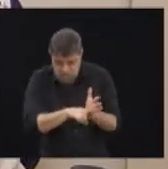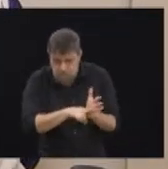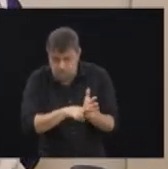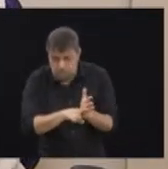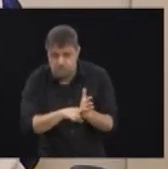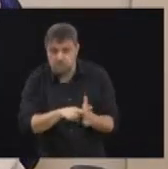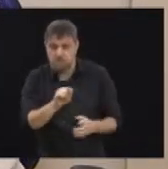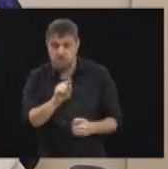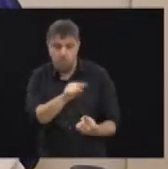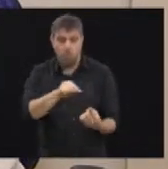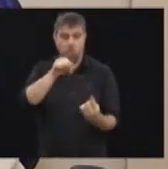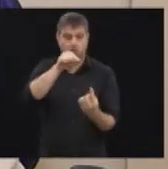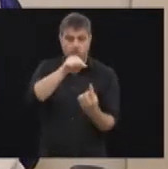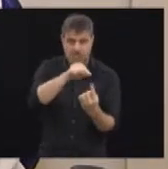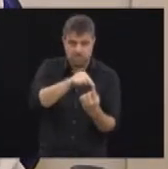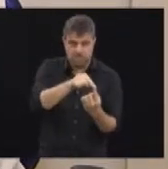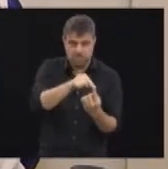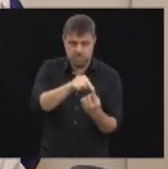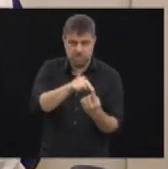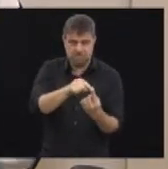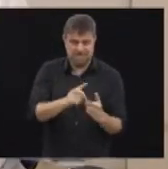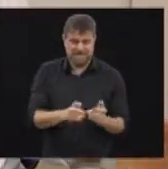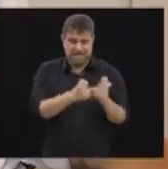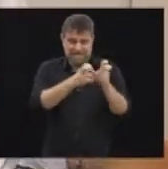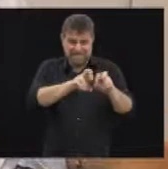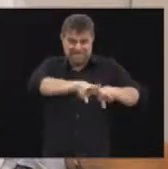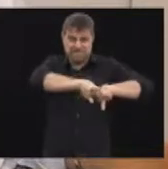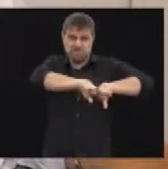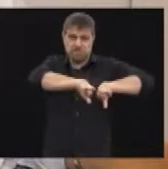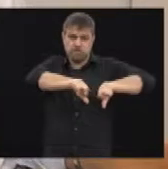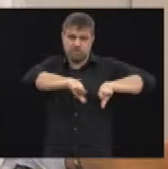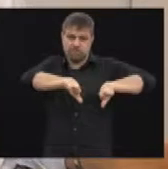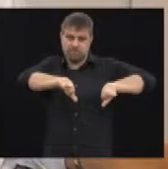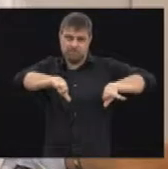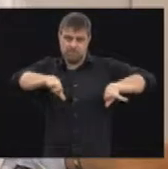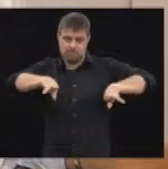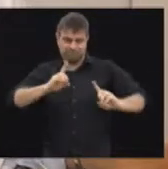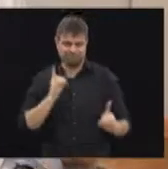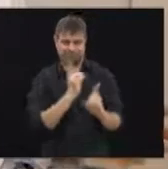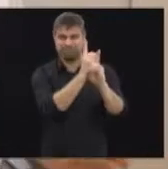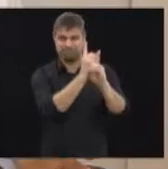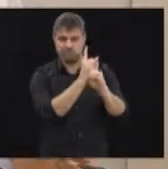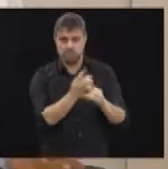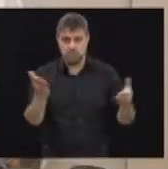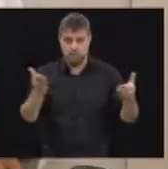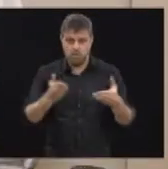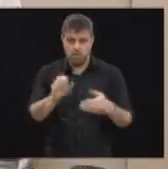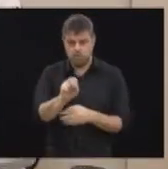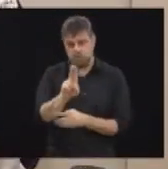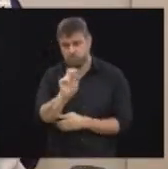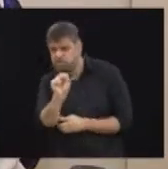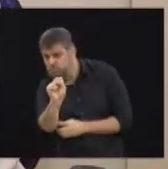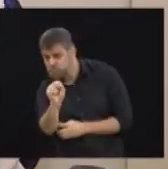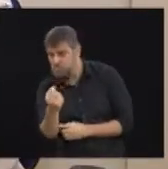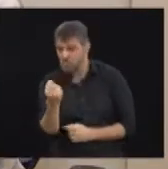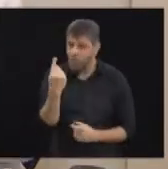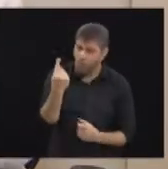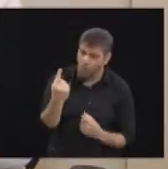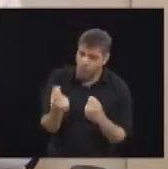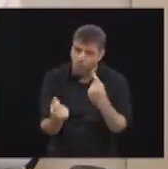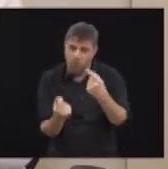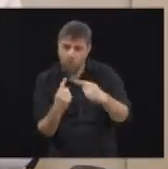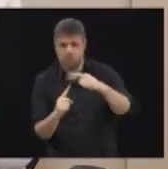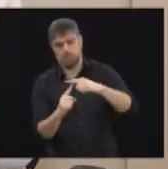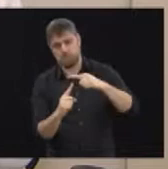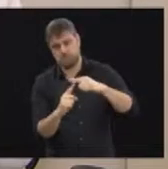que é utilizado para diversos tipos de câncer. E hoje o SUS cobre só